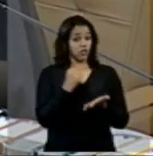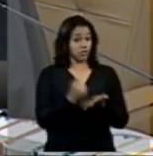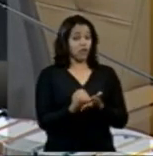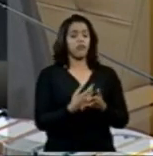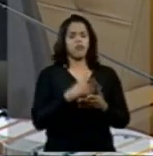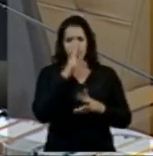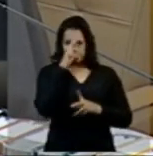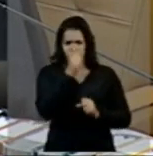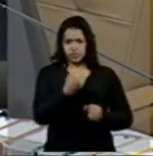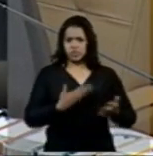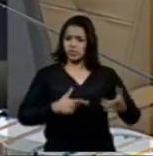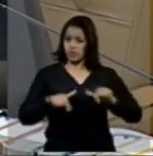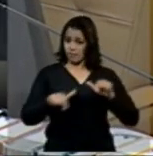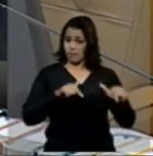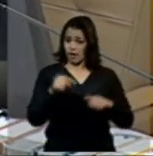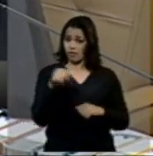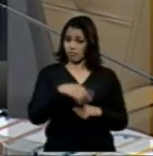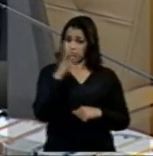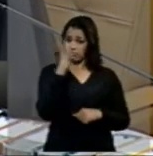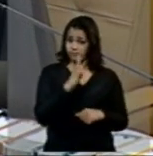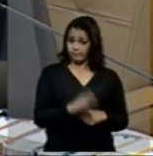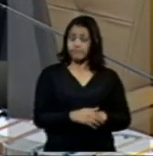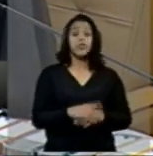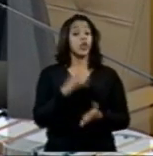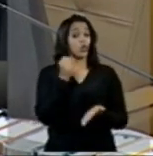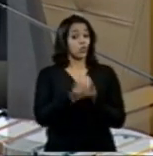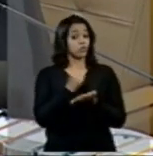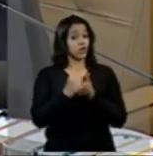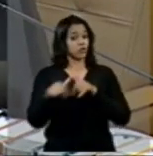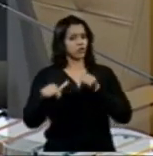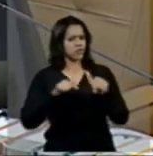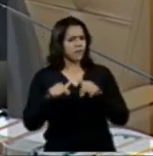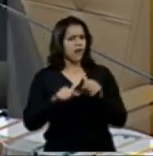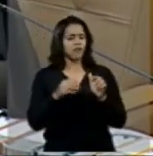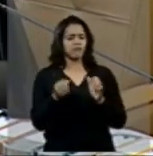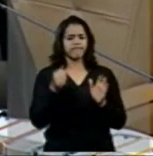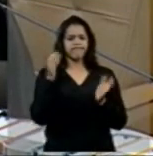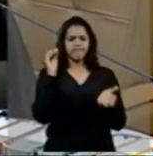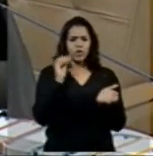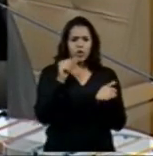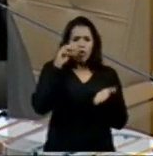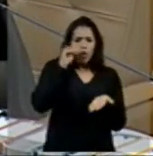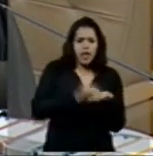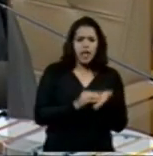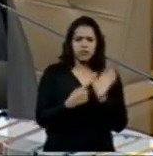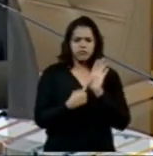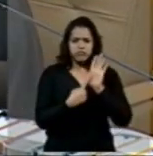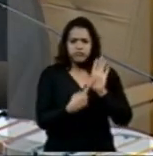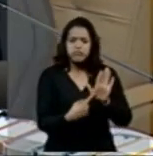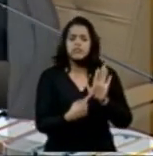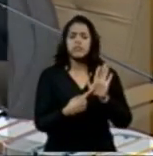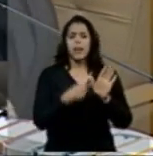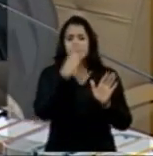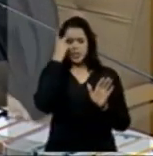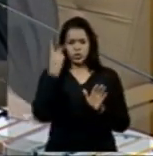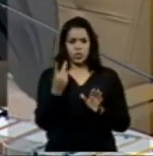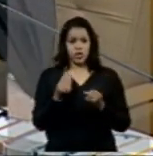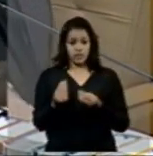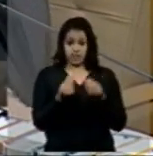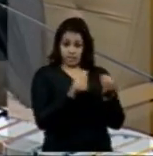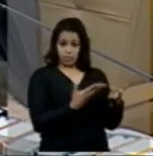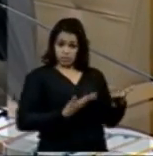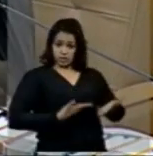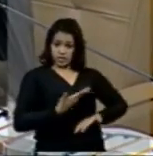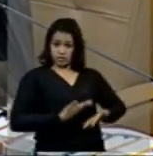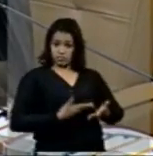força de trabalho no Brasil. O contrato de trabalho firmado expressa ou tacitamente entre aquele que presta serviço